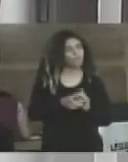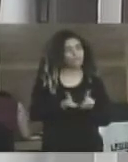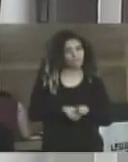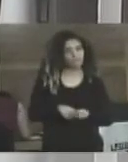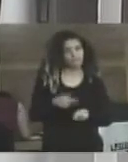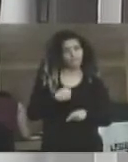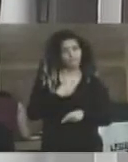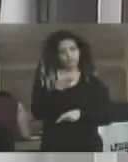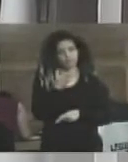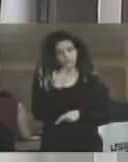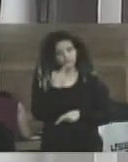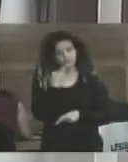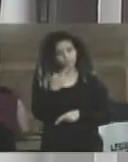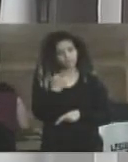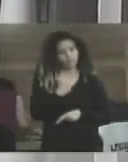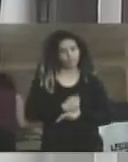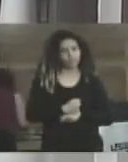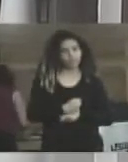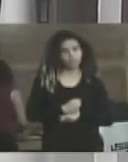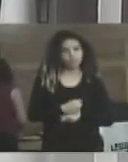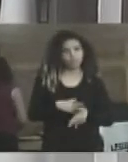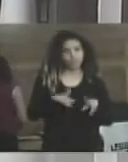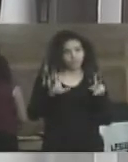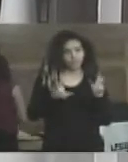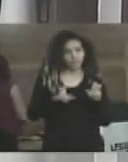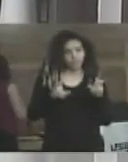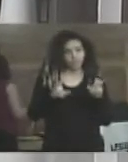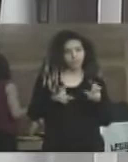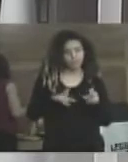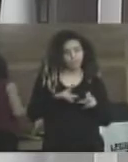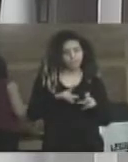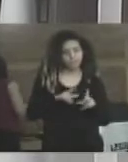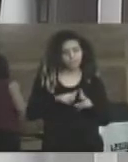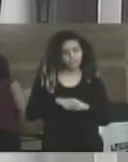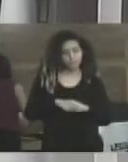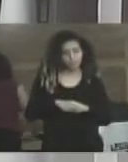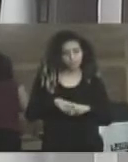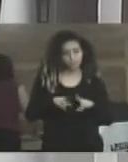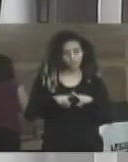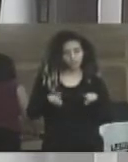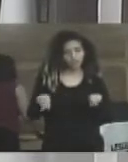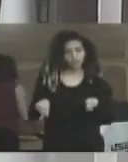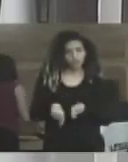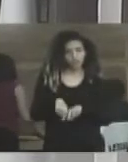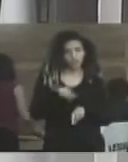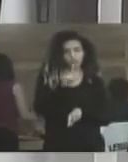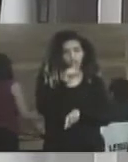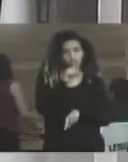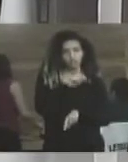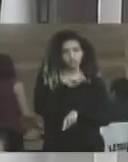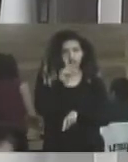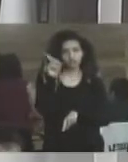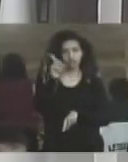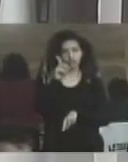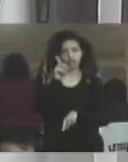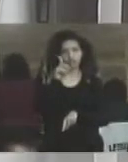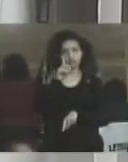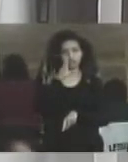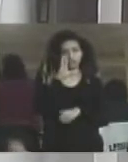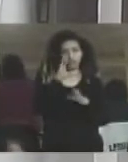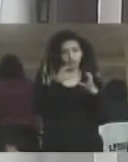eu quero falar e contribuir é sobre o poço artesanal lá no Camorim